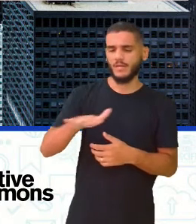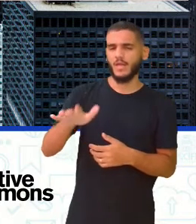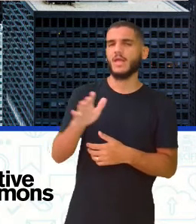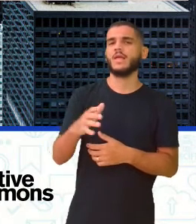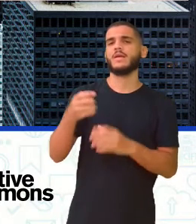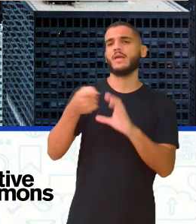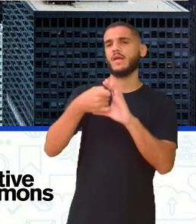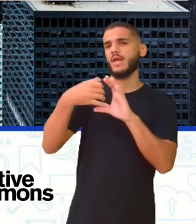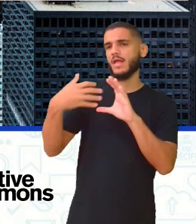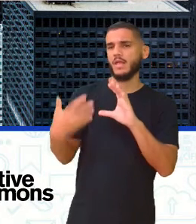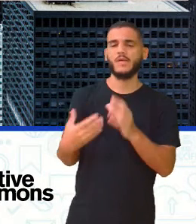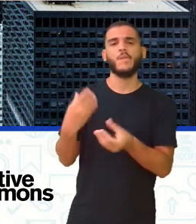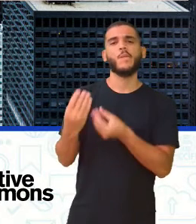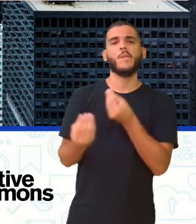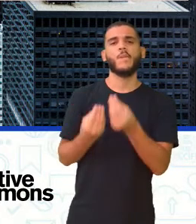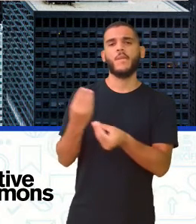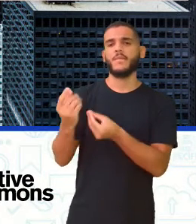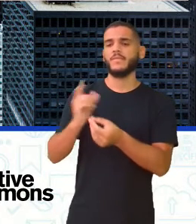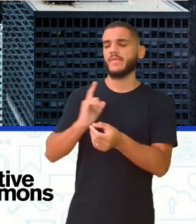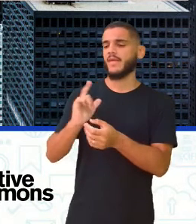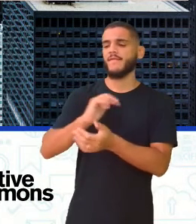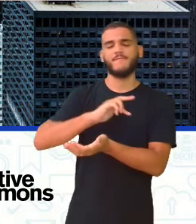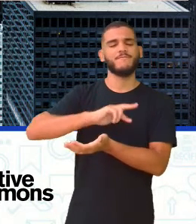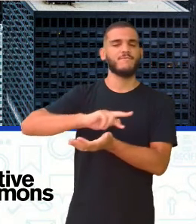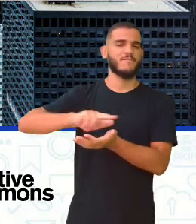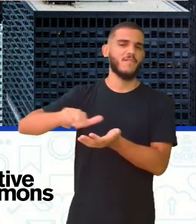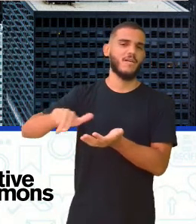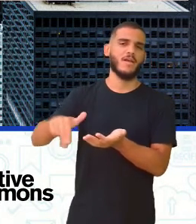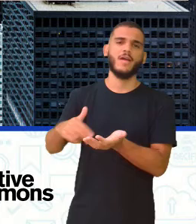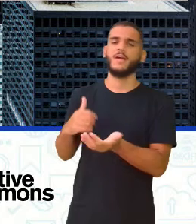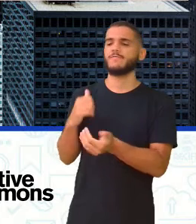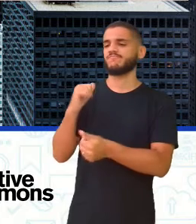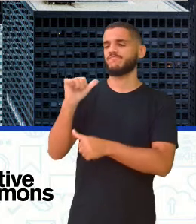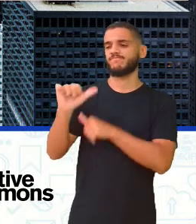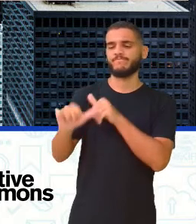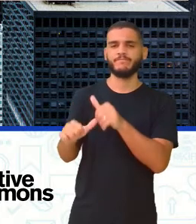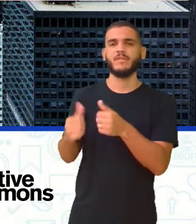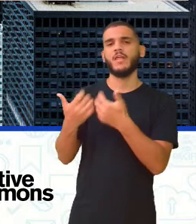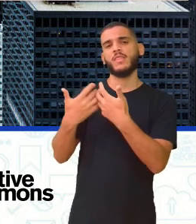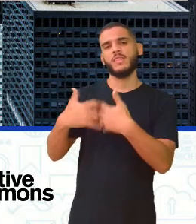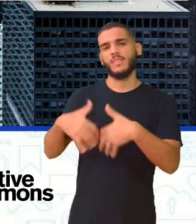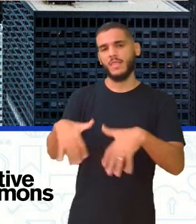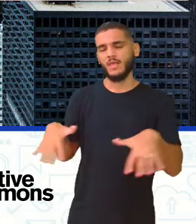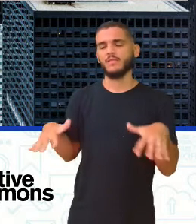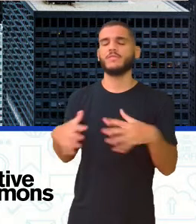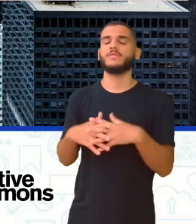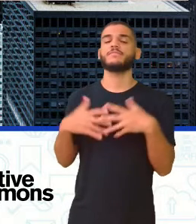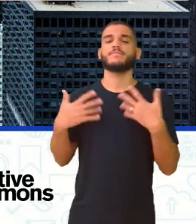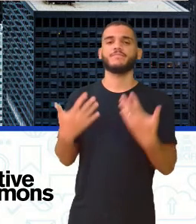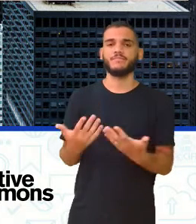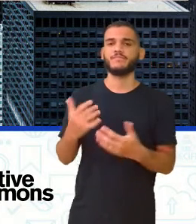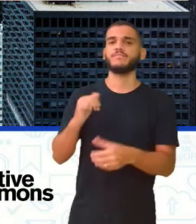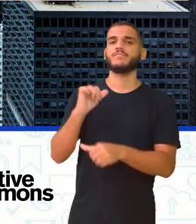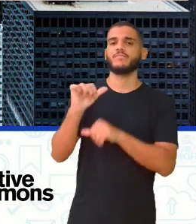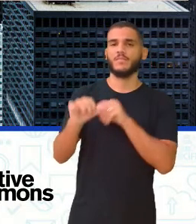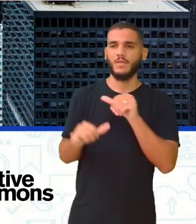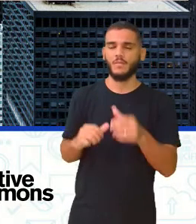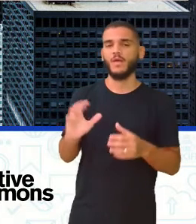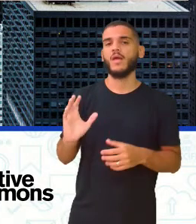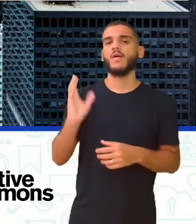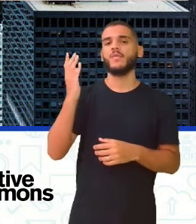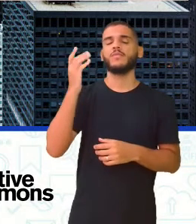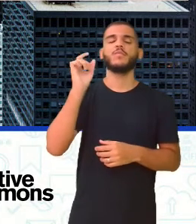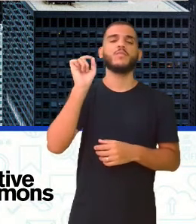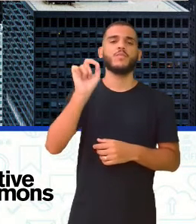caracterizado quando ocorrem grandes mudanças na paisagem natural. Essas mudanças